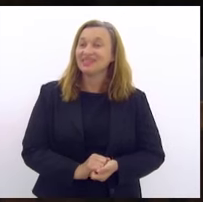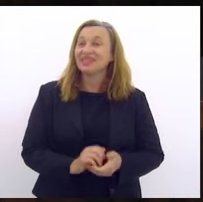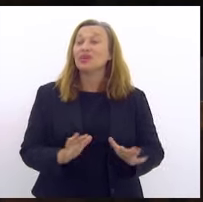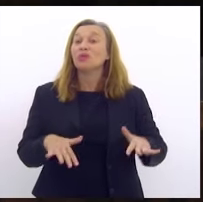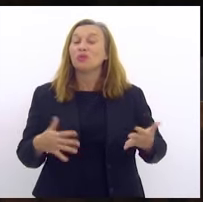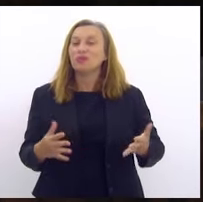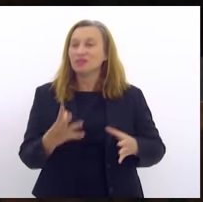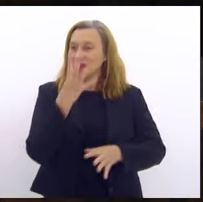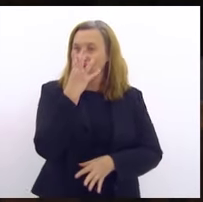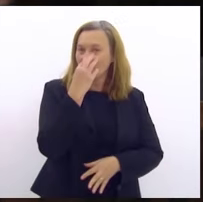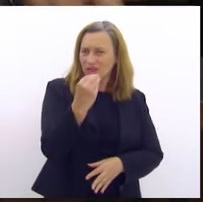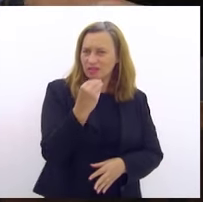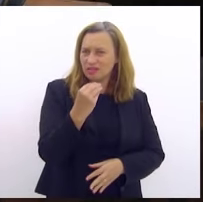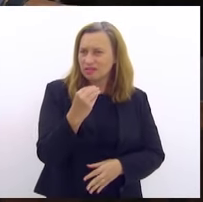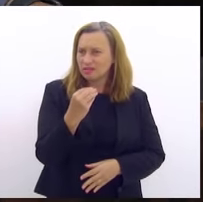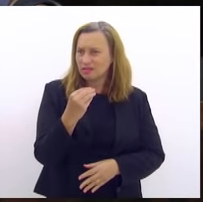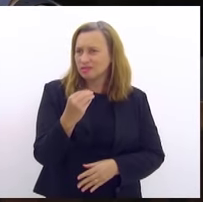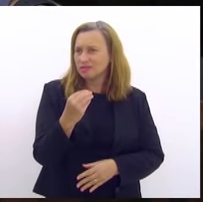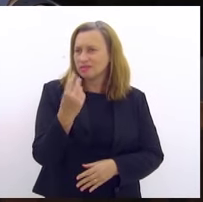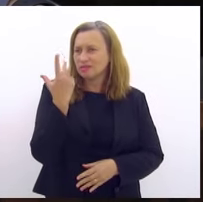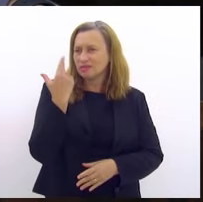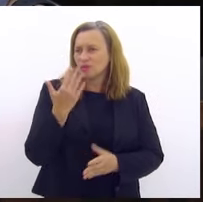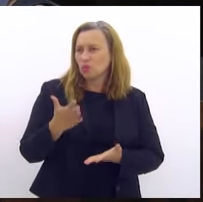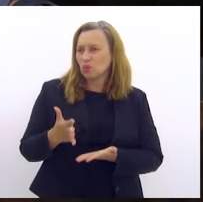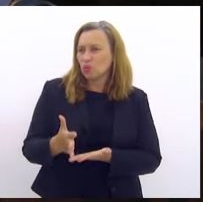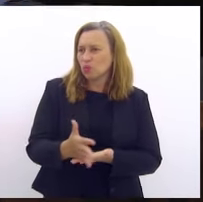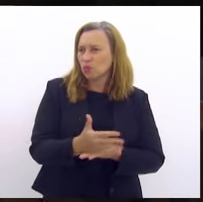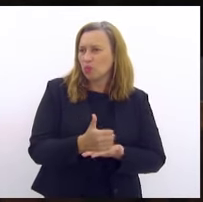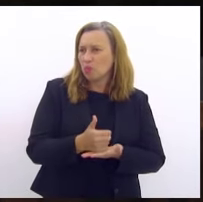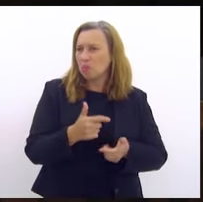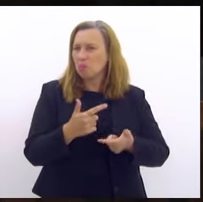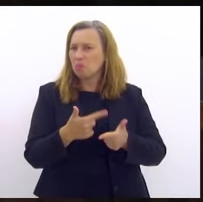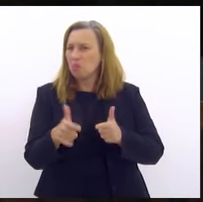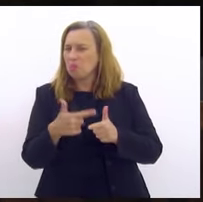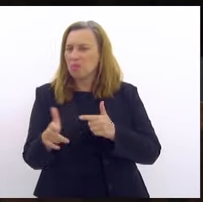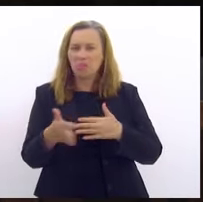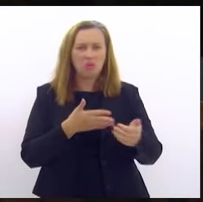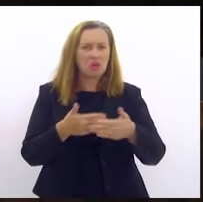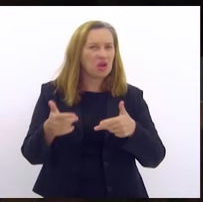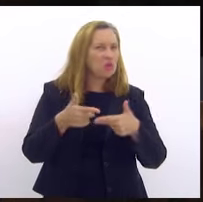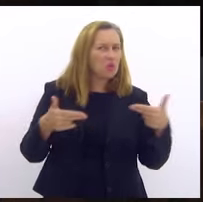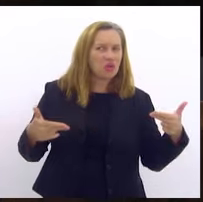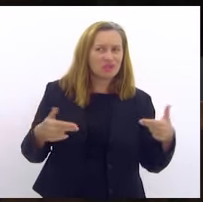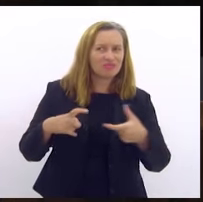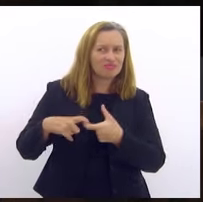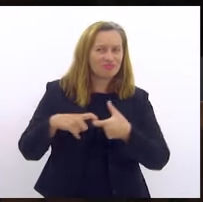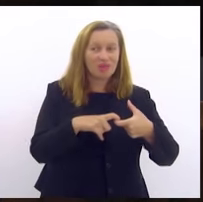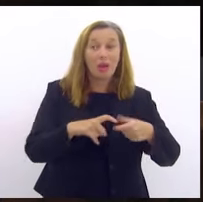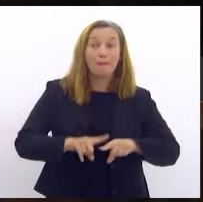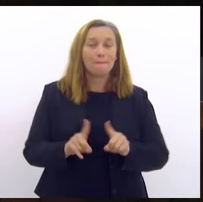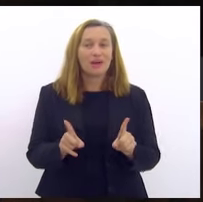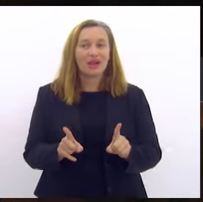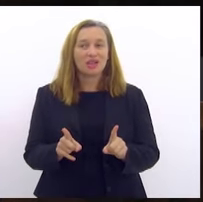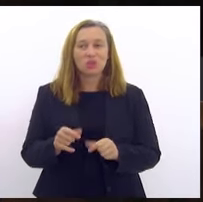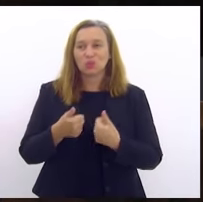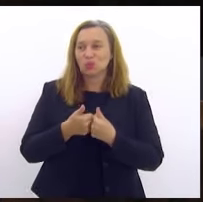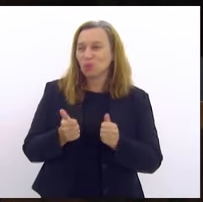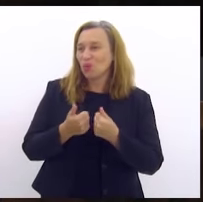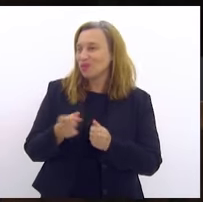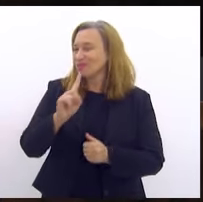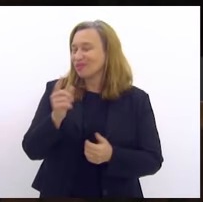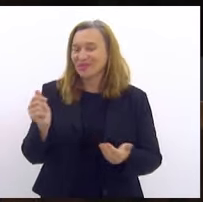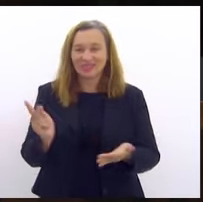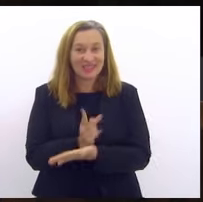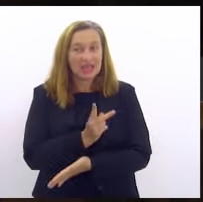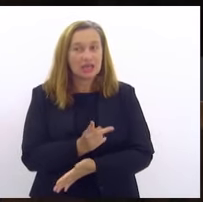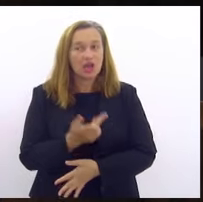vans, automaticamente elas são recolhidas, qualquer problema, qualquer coisa que aconteça. Mas, em contrapartida, os ônibus, isso não acontece.